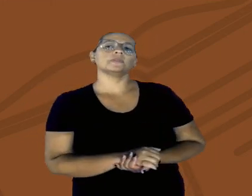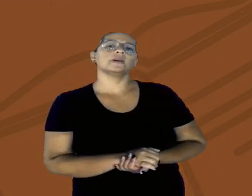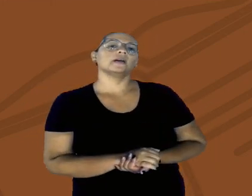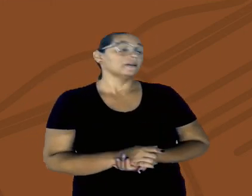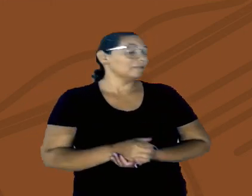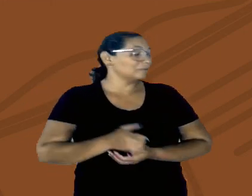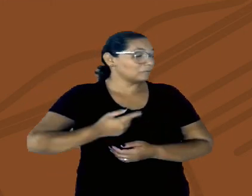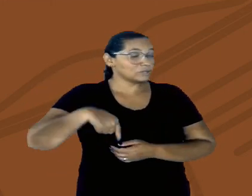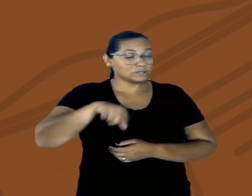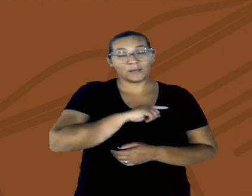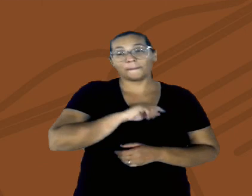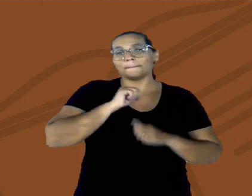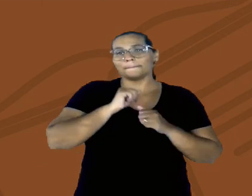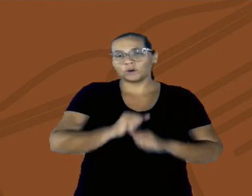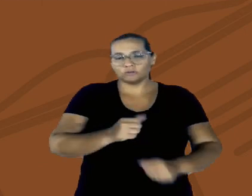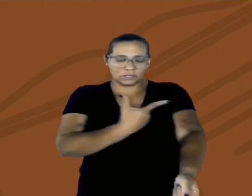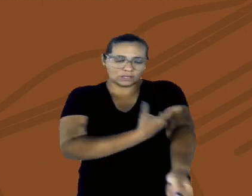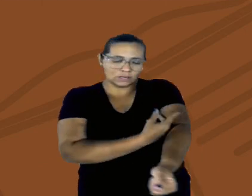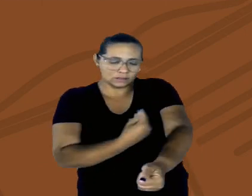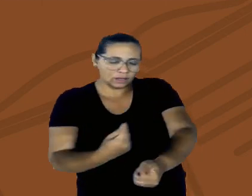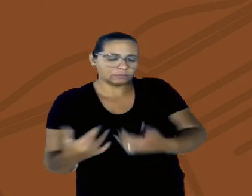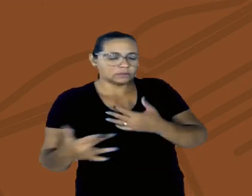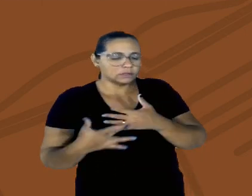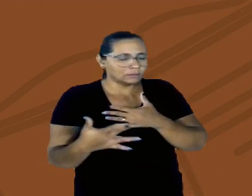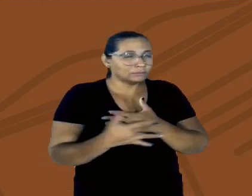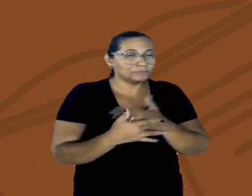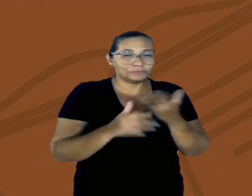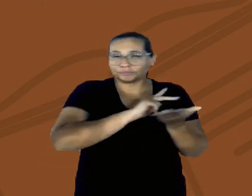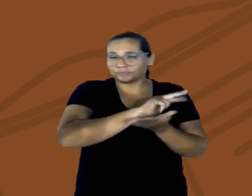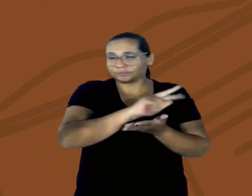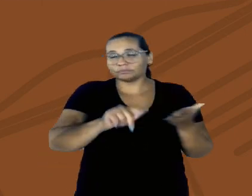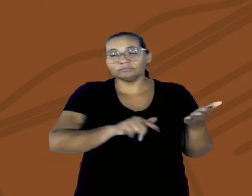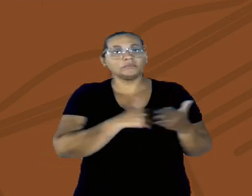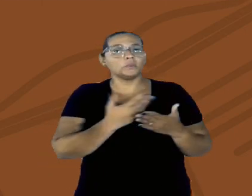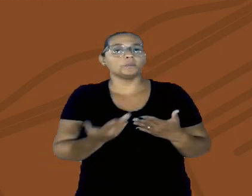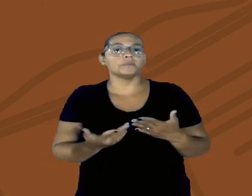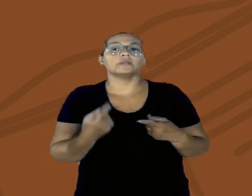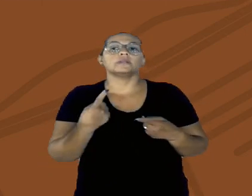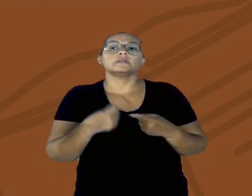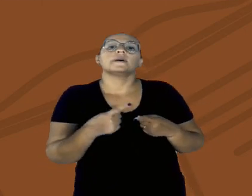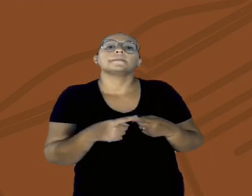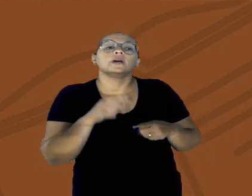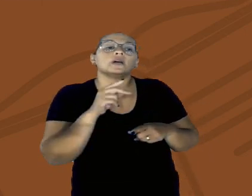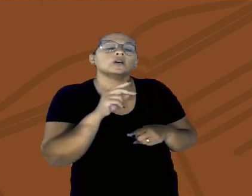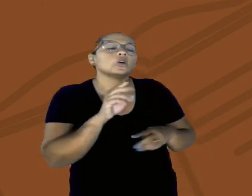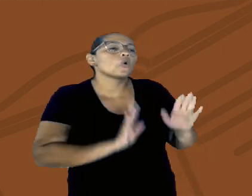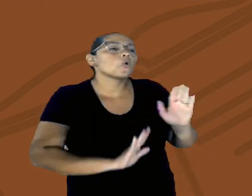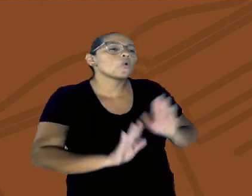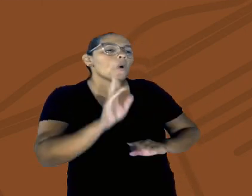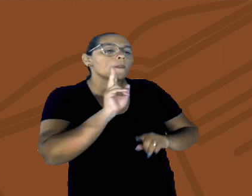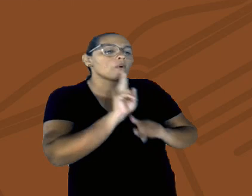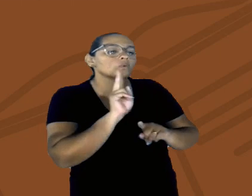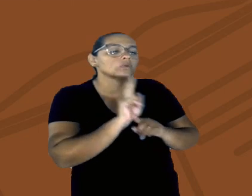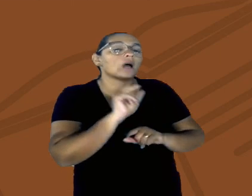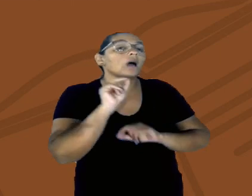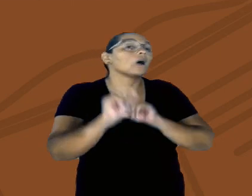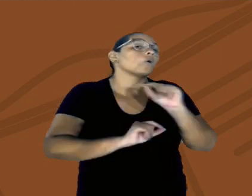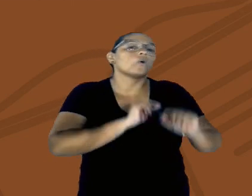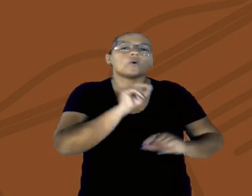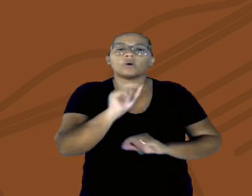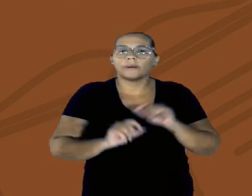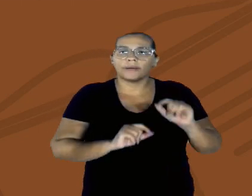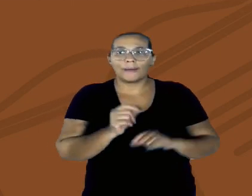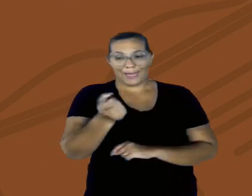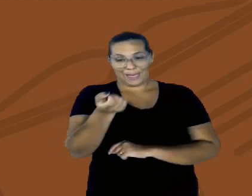sífilis, né? Exame de sangue. E o tratamento, ele é feito utilizando antibióticos. Ô professor, é